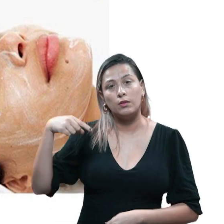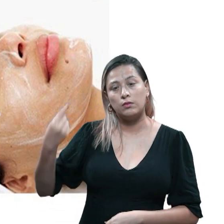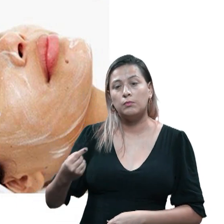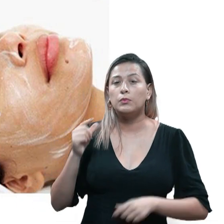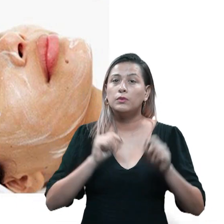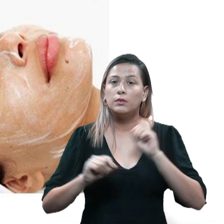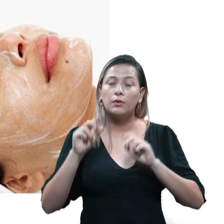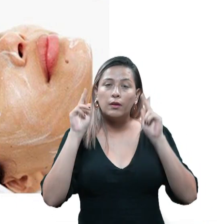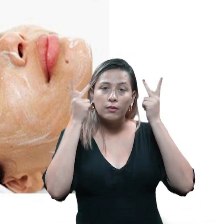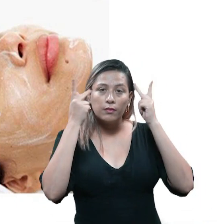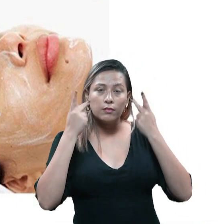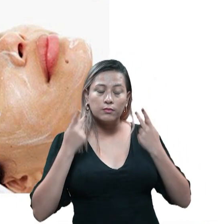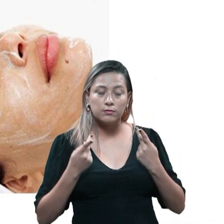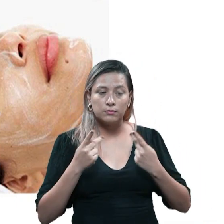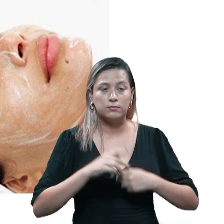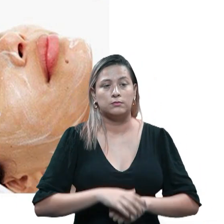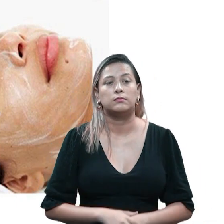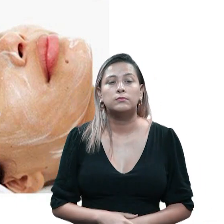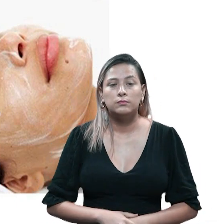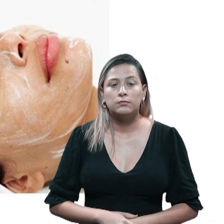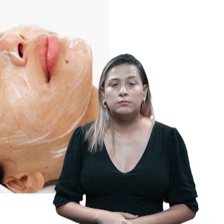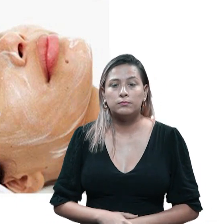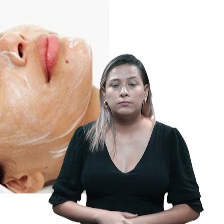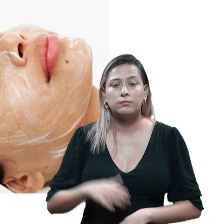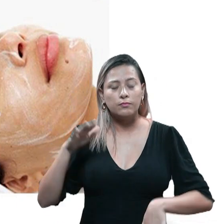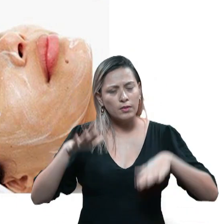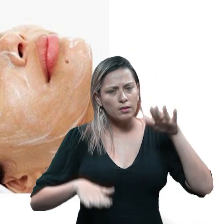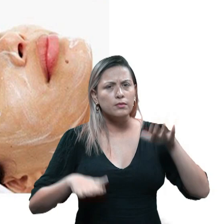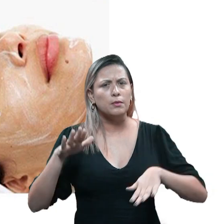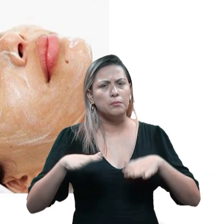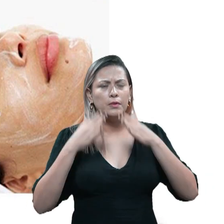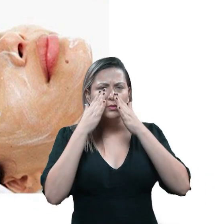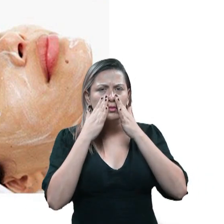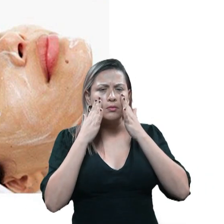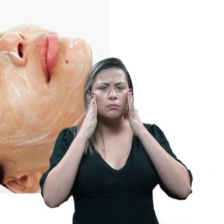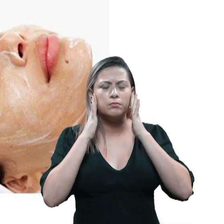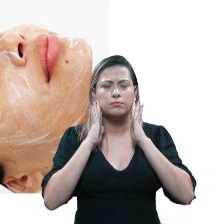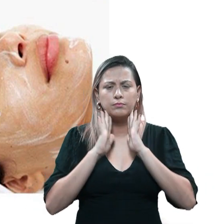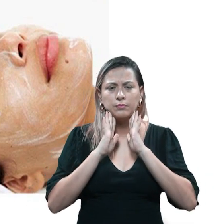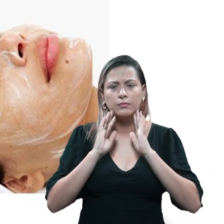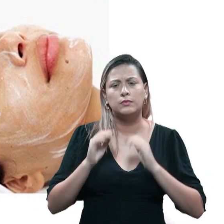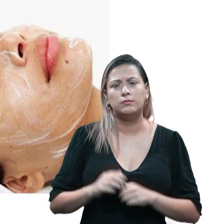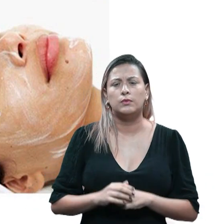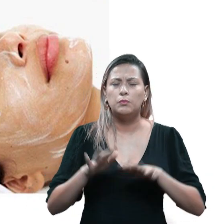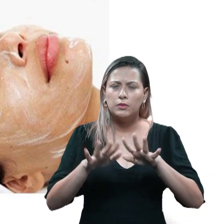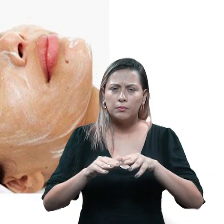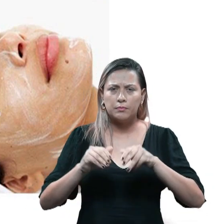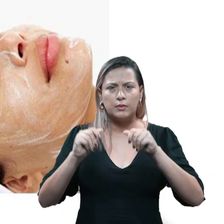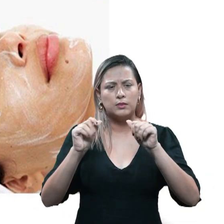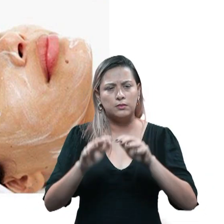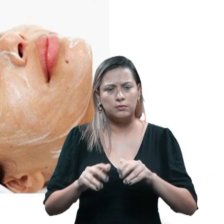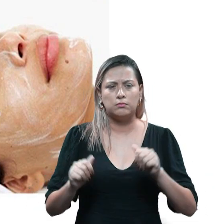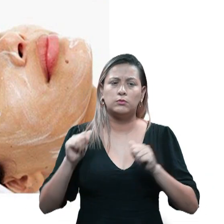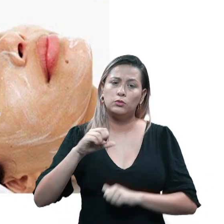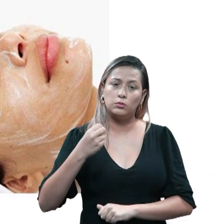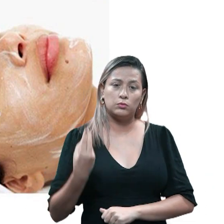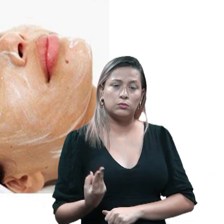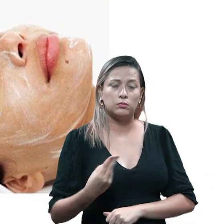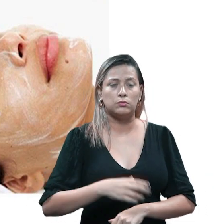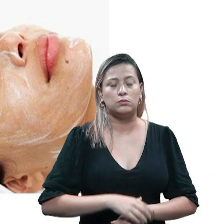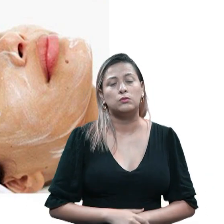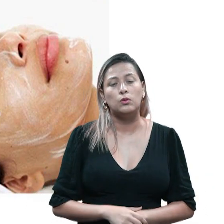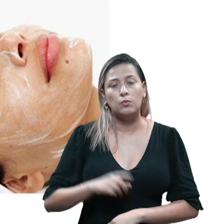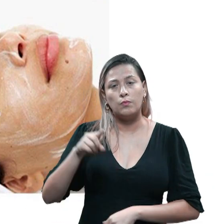ao tipo de pele. Dependendo da condição da pele, ela pode ser aplicada uma massagem ou